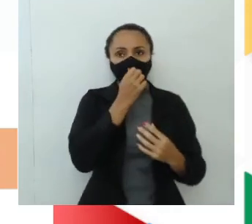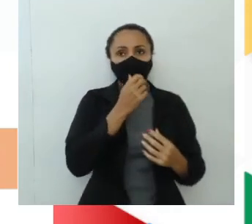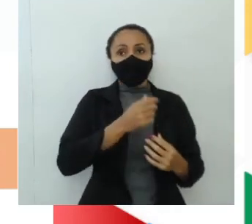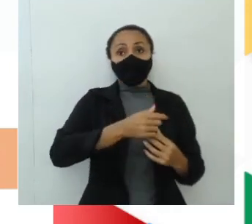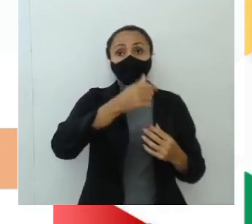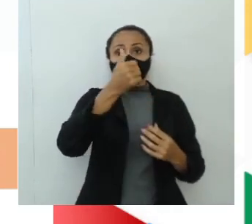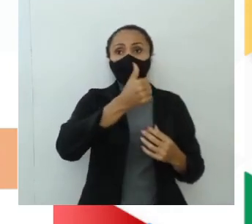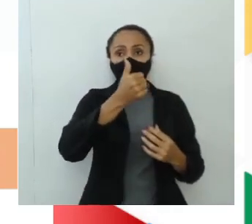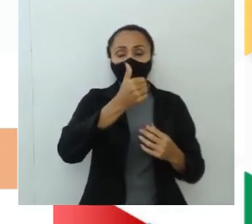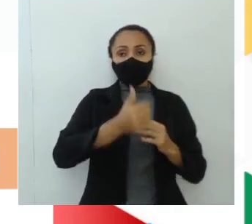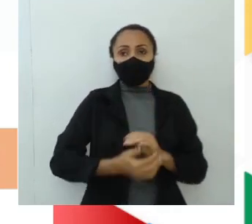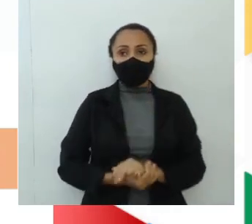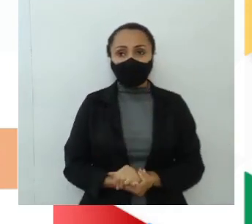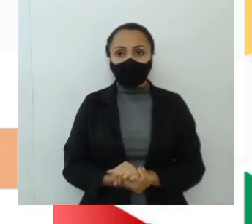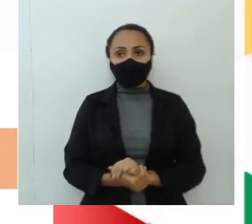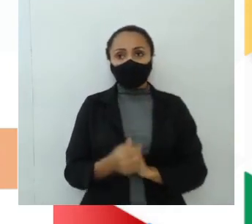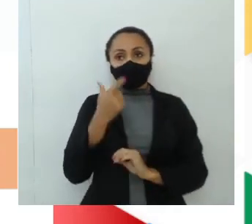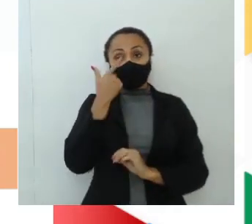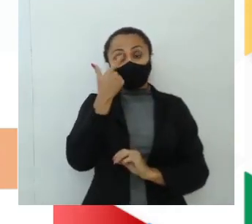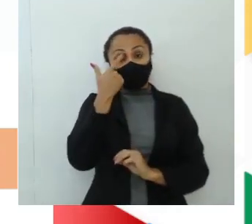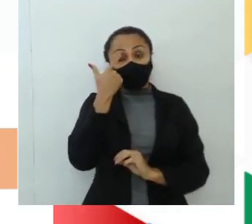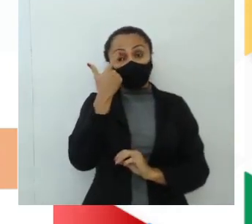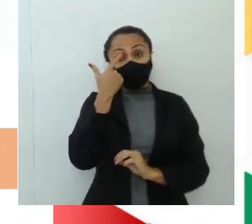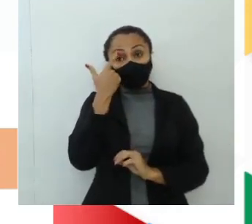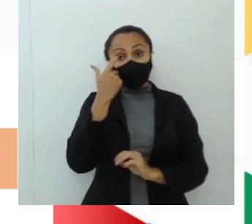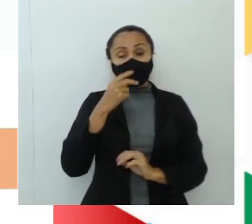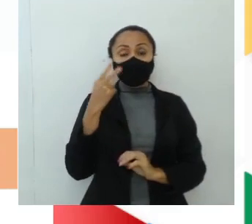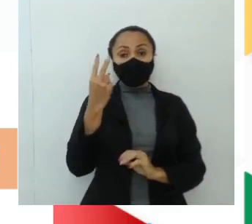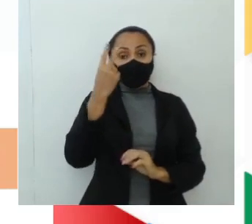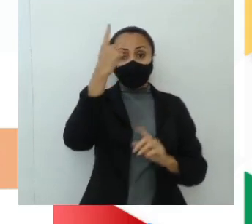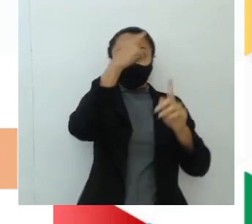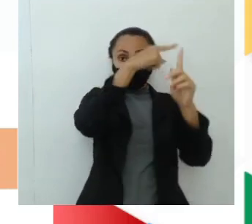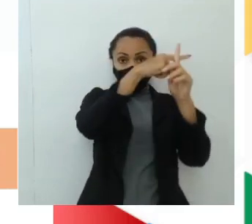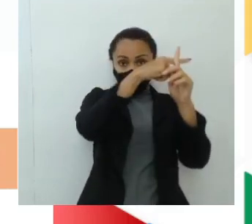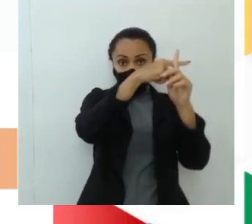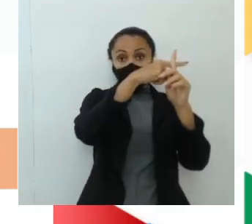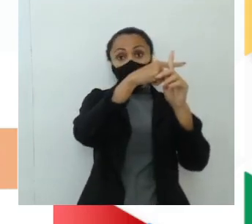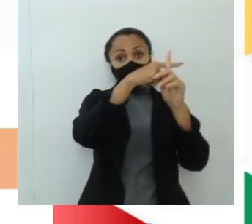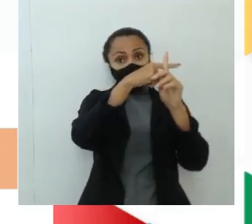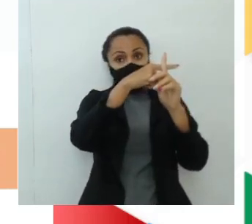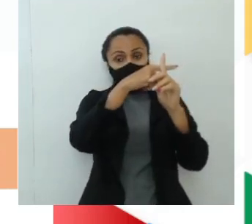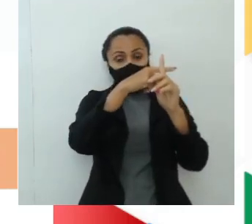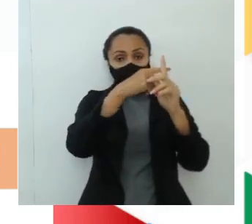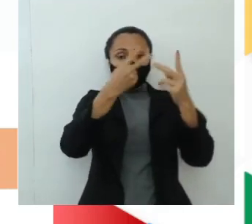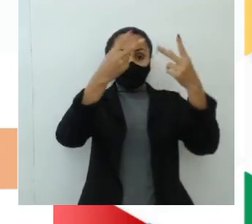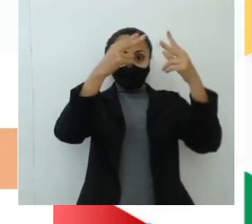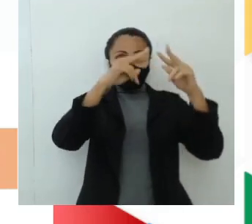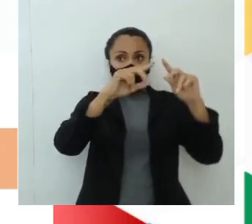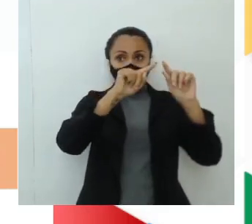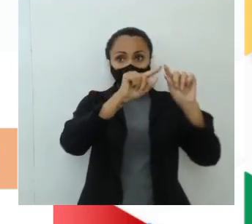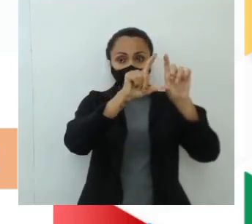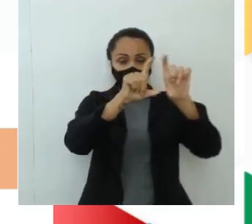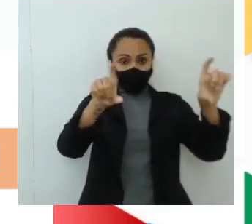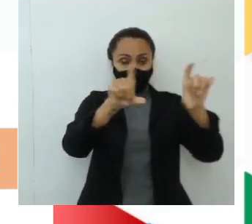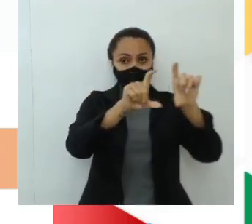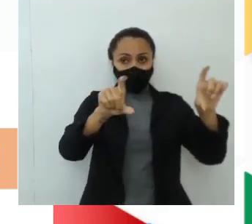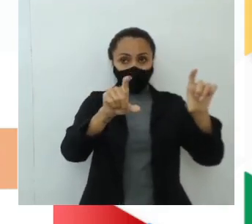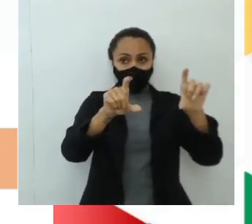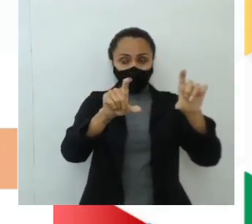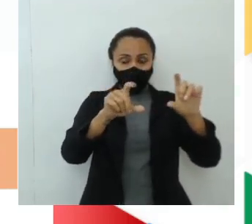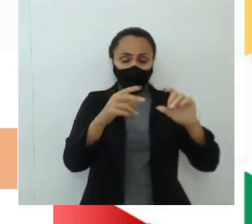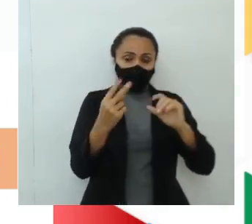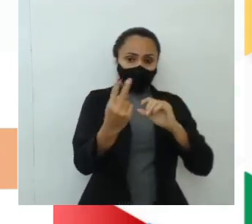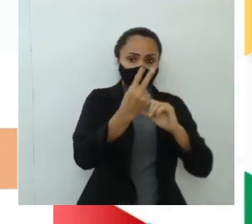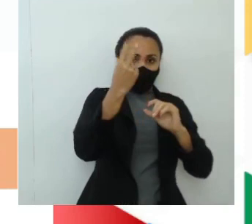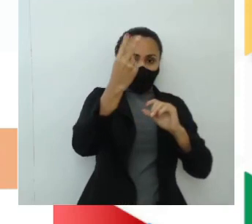Primeiro, é esse aí, que todos os valores são positivos, não esquece disso. No segundo quadrante, o valor de